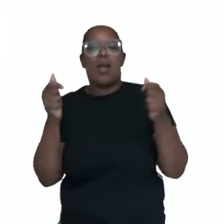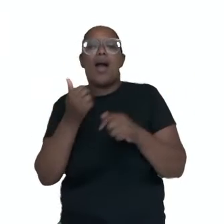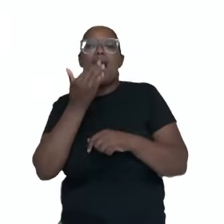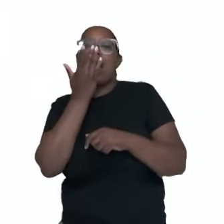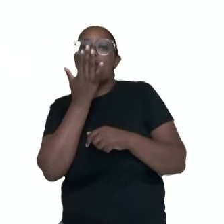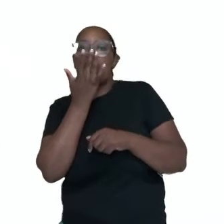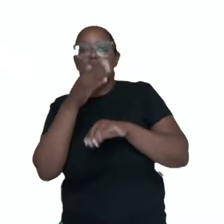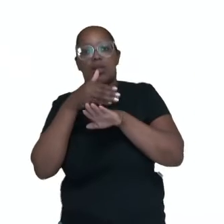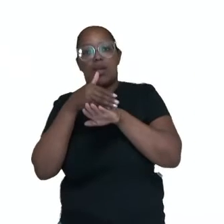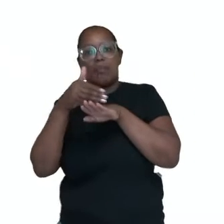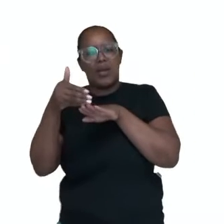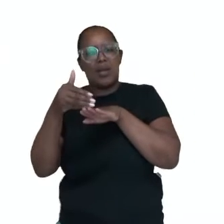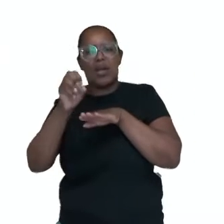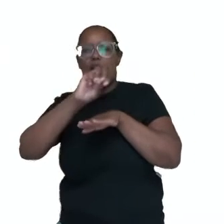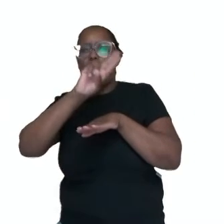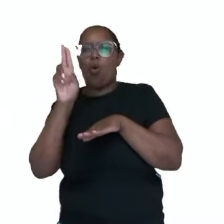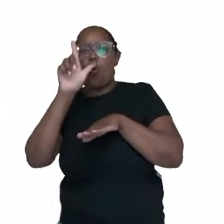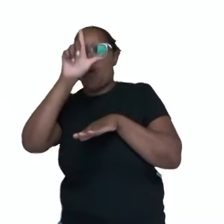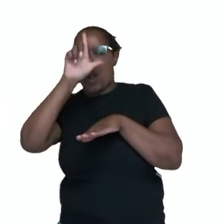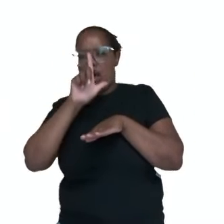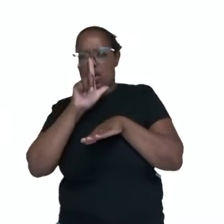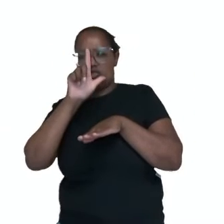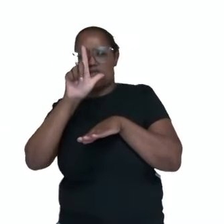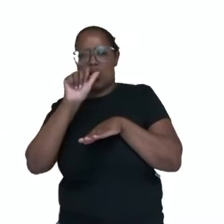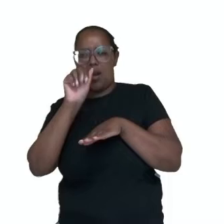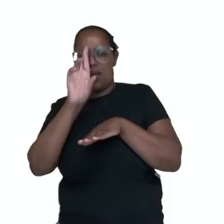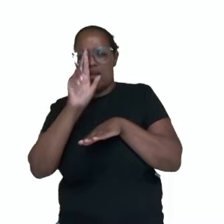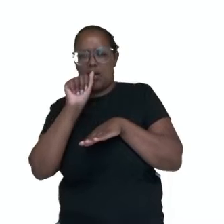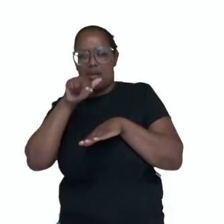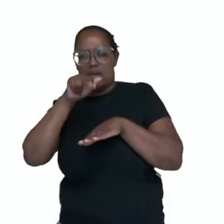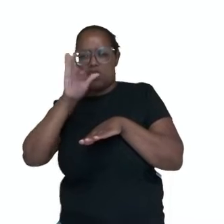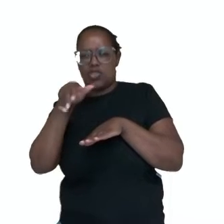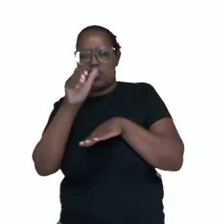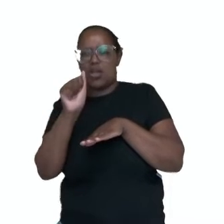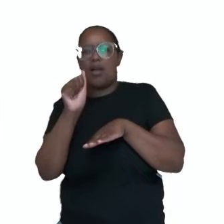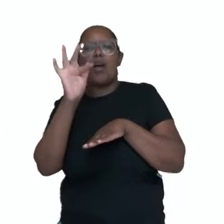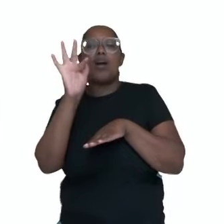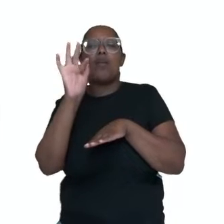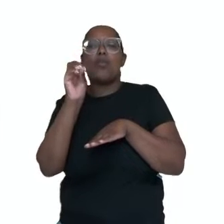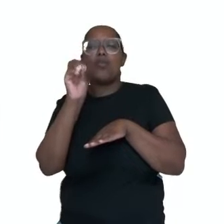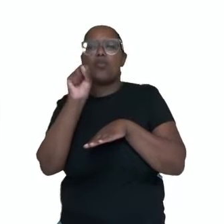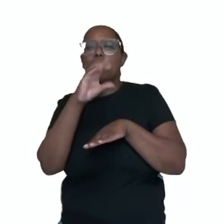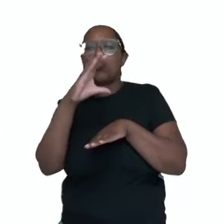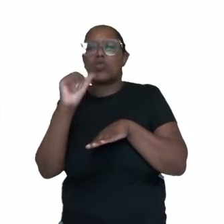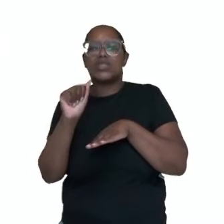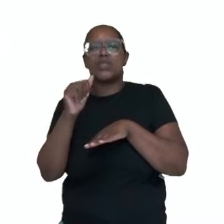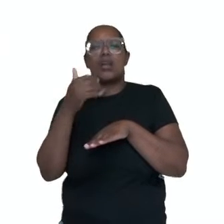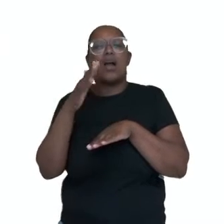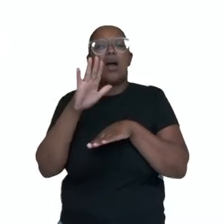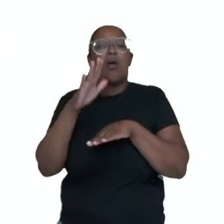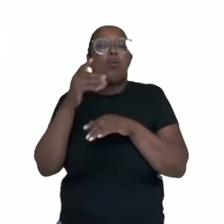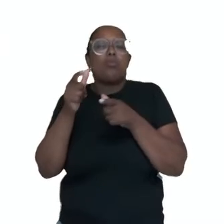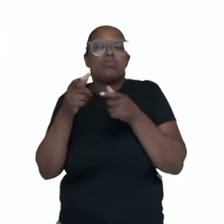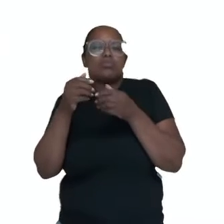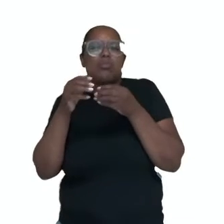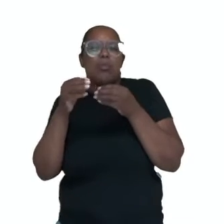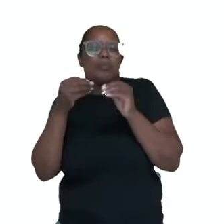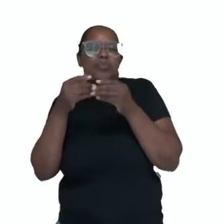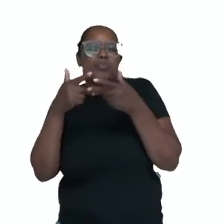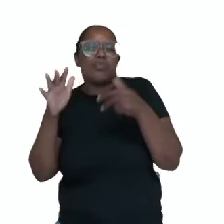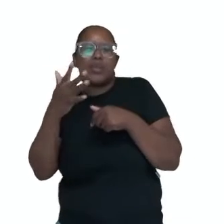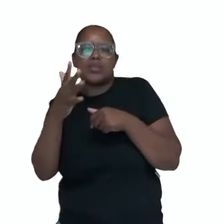é branca ou laranja fosco, o seu peso ideal é de 2,74 gramas, o seu material deve ser